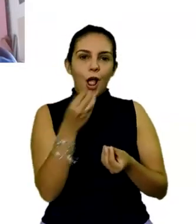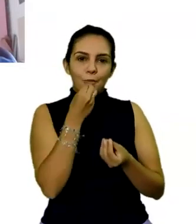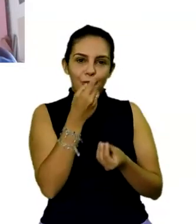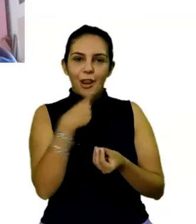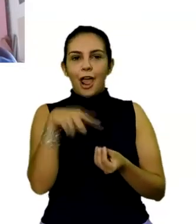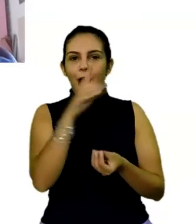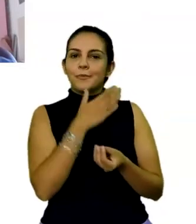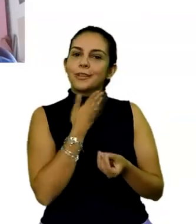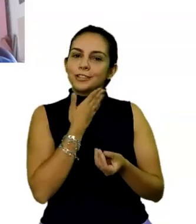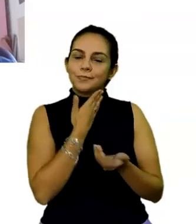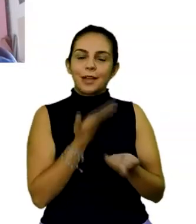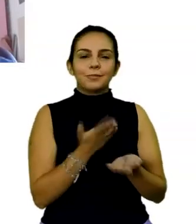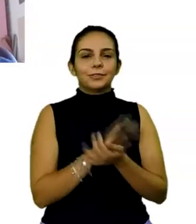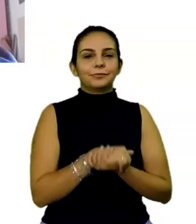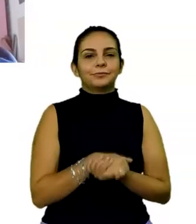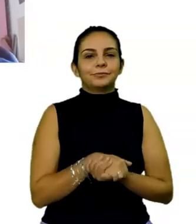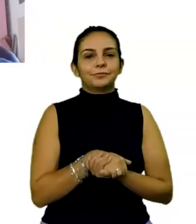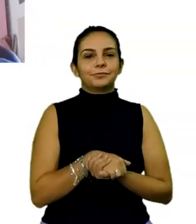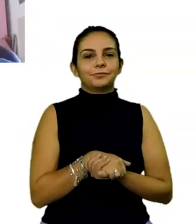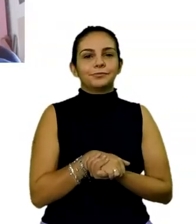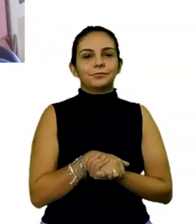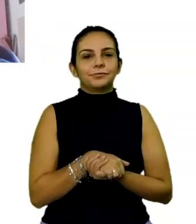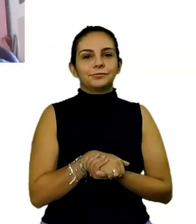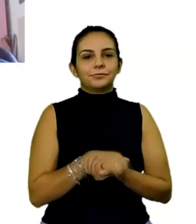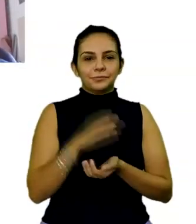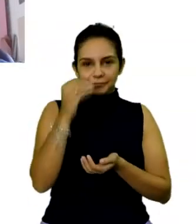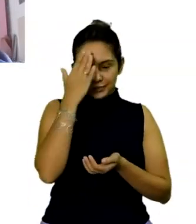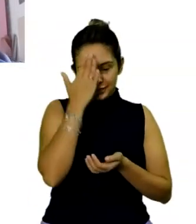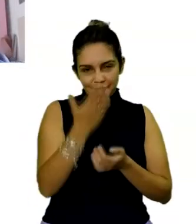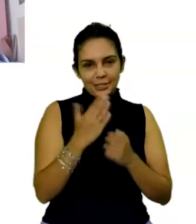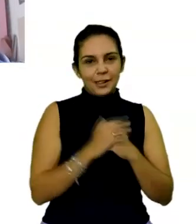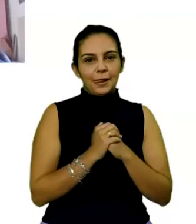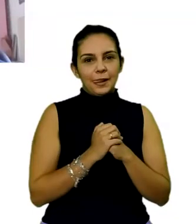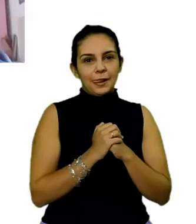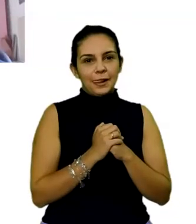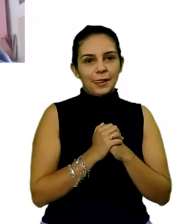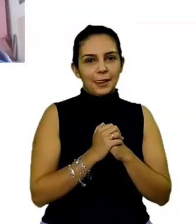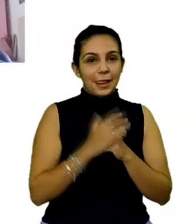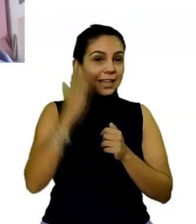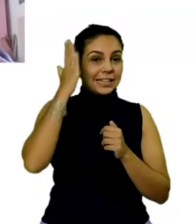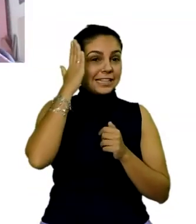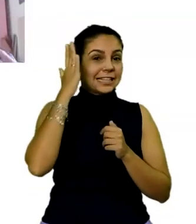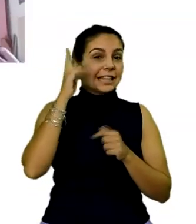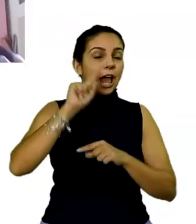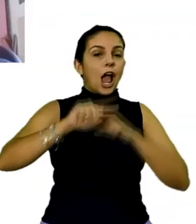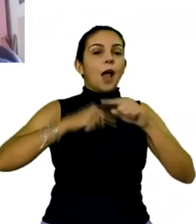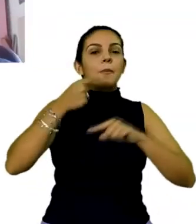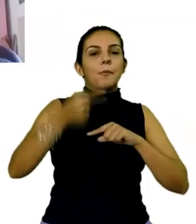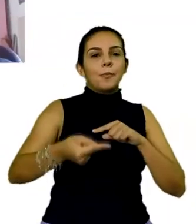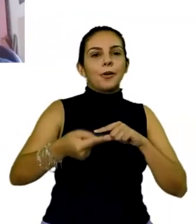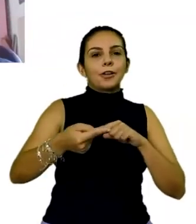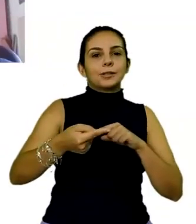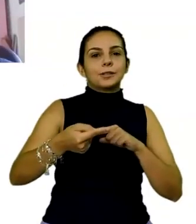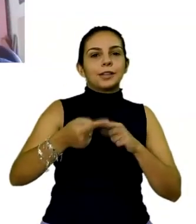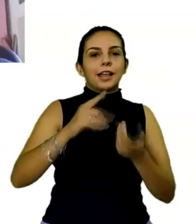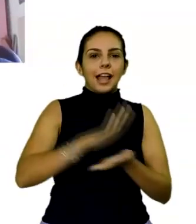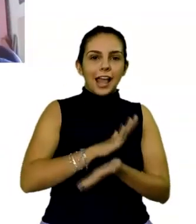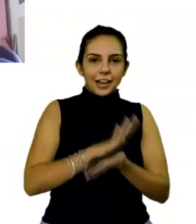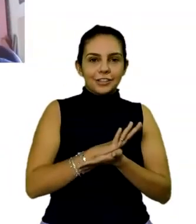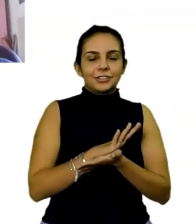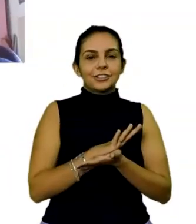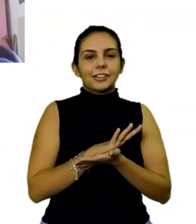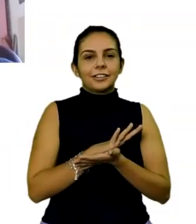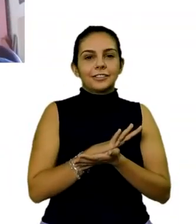de ter esse bate-papo com vocês, né, rapaz? Ok, ótimo. Obrigada. Quem sabe no próximo